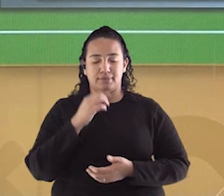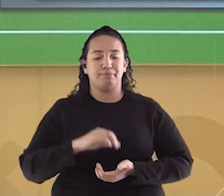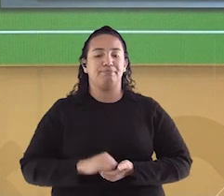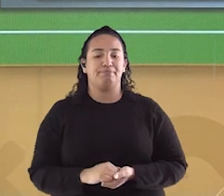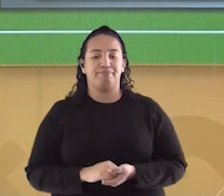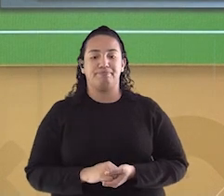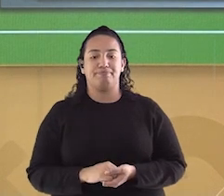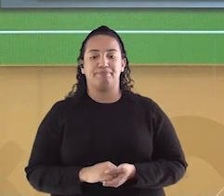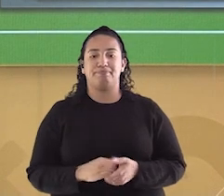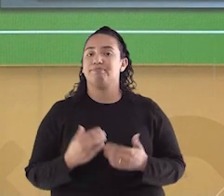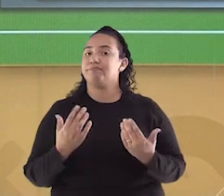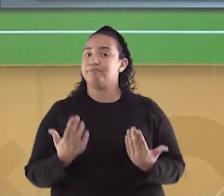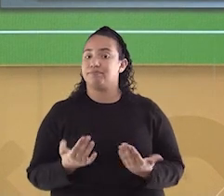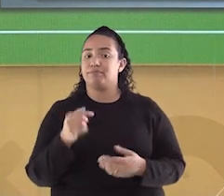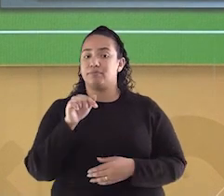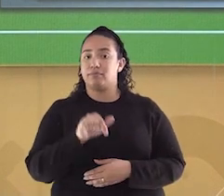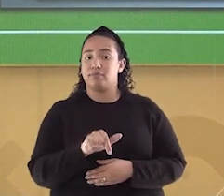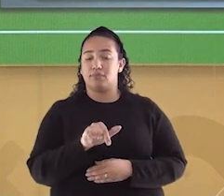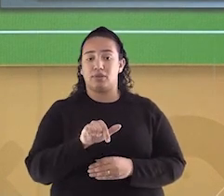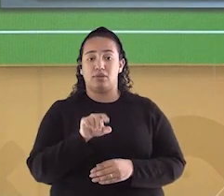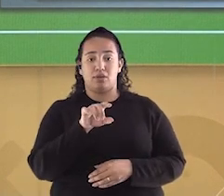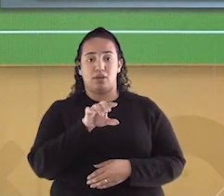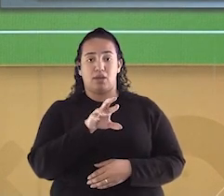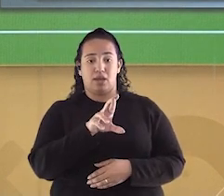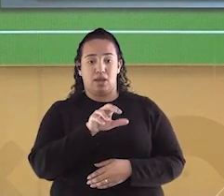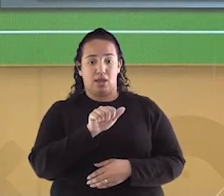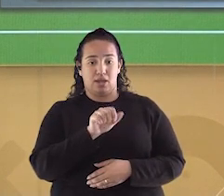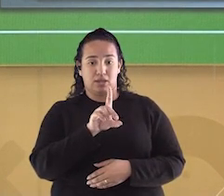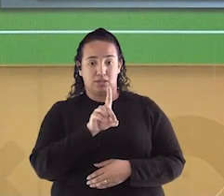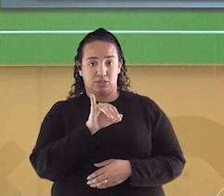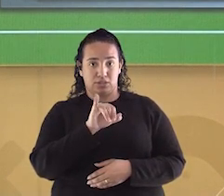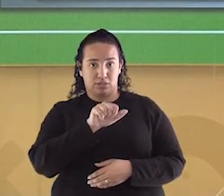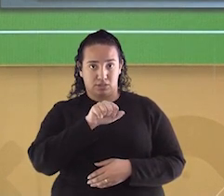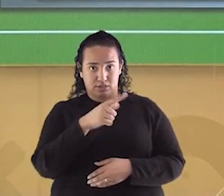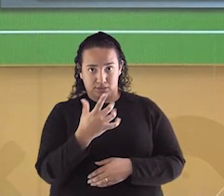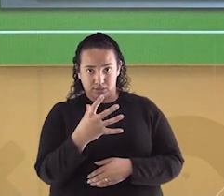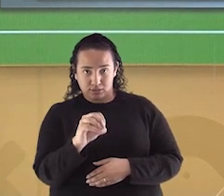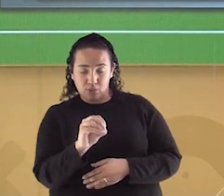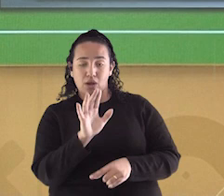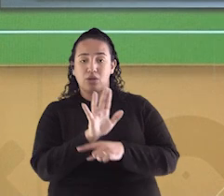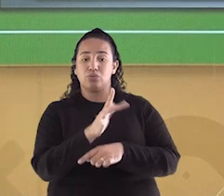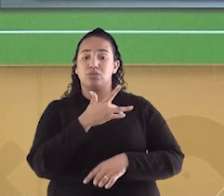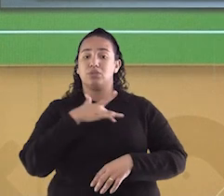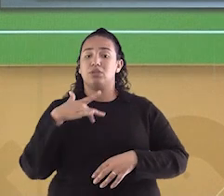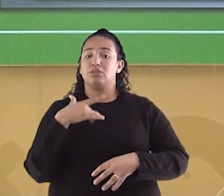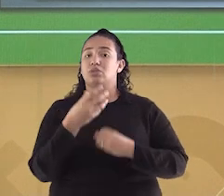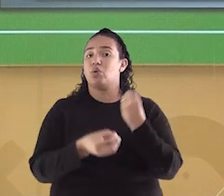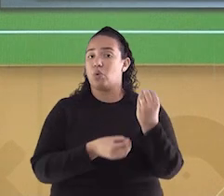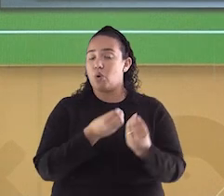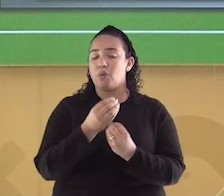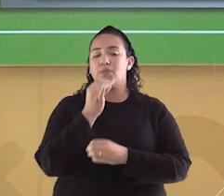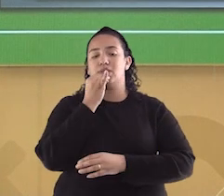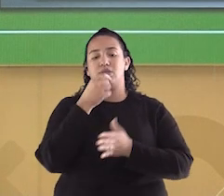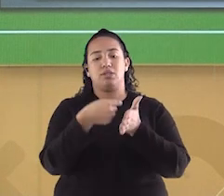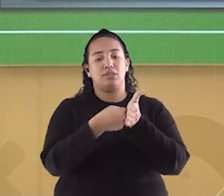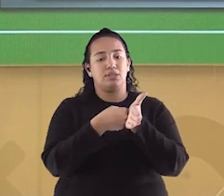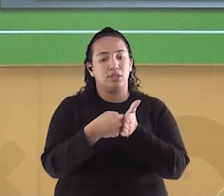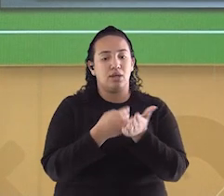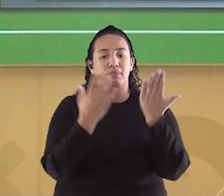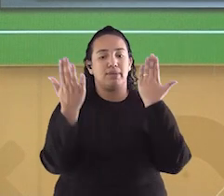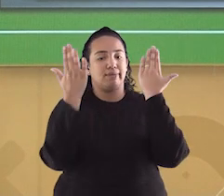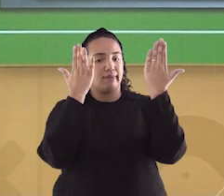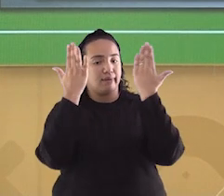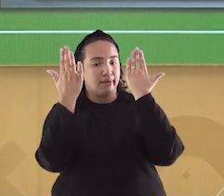seguinte. A radioatividade pode ser utilizada a serviço da saúde por meio de exames, cirurgias, terapias e